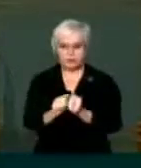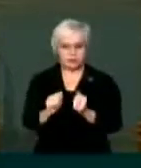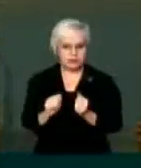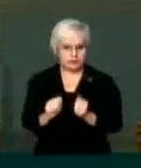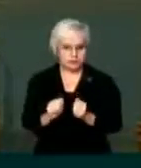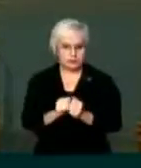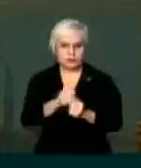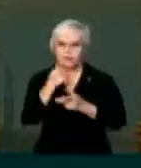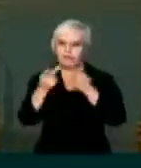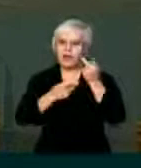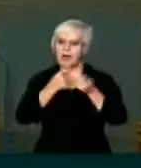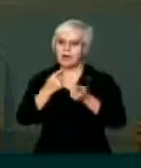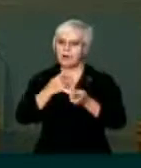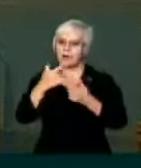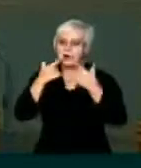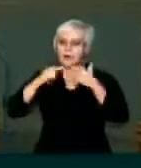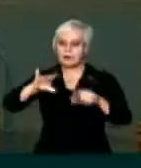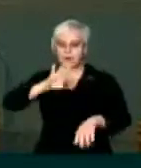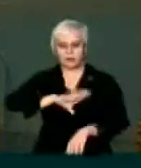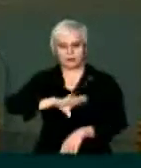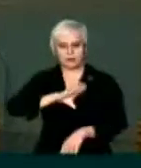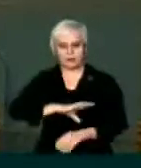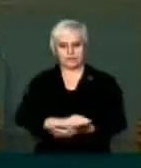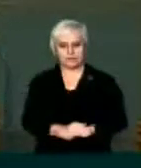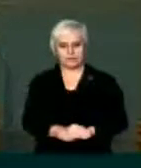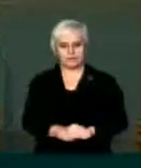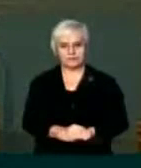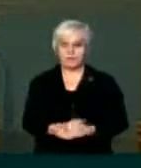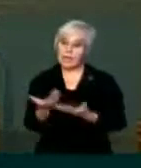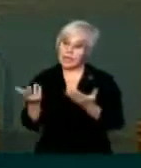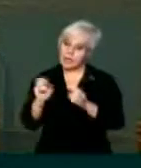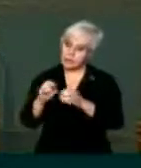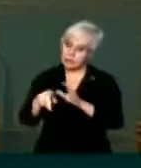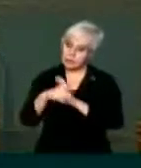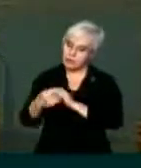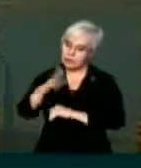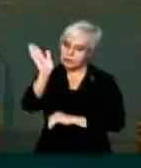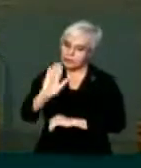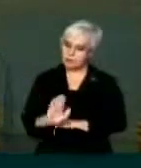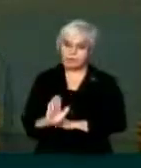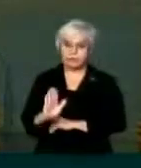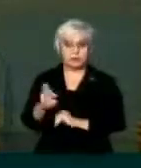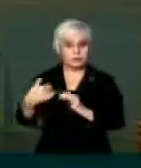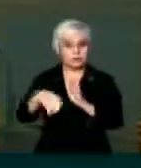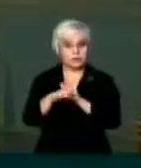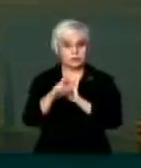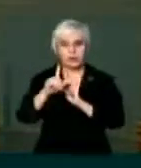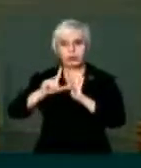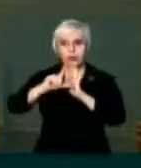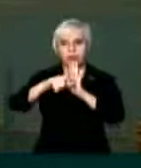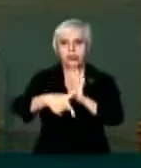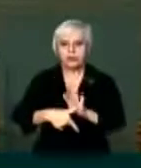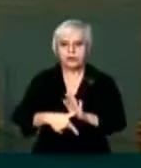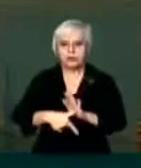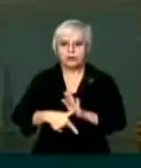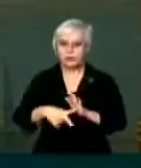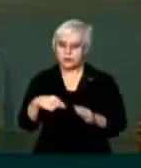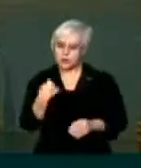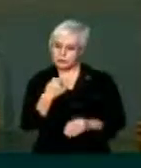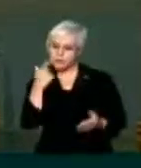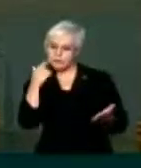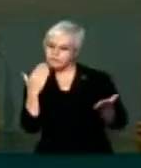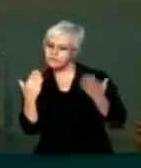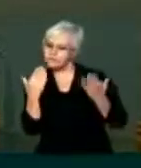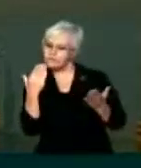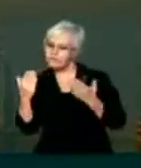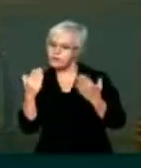202 milhões de brasileiros e brasileiras. A educação, portanto, no Brasil chegou tarde. Quando alguém nos compara a outros